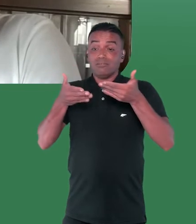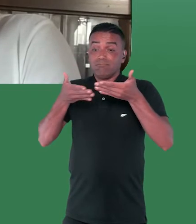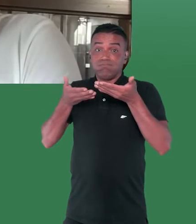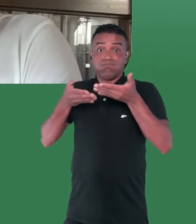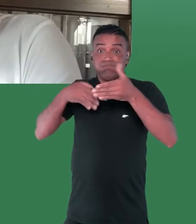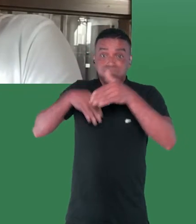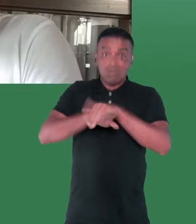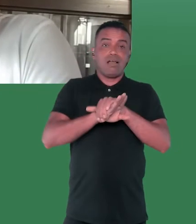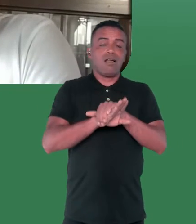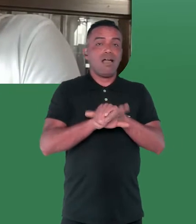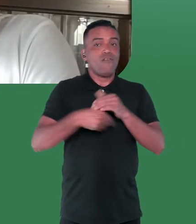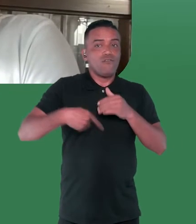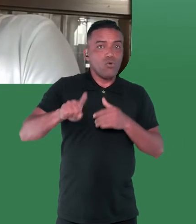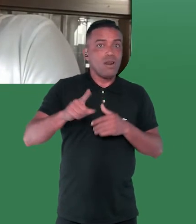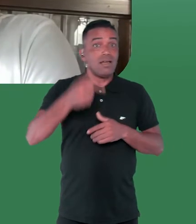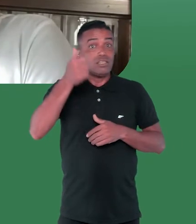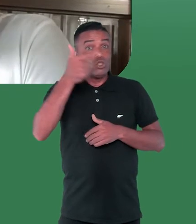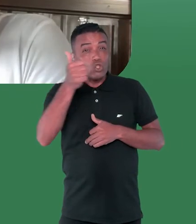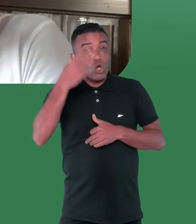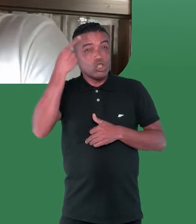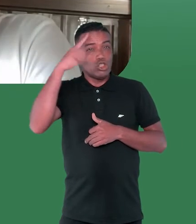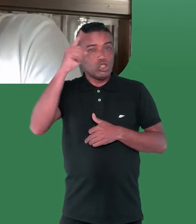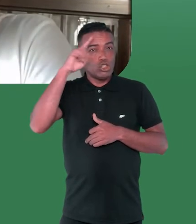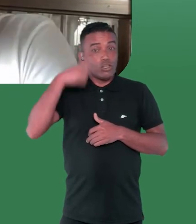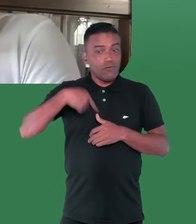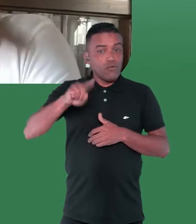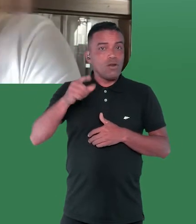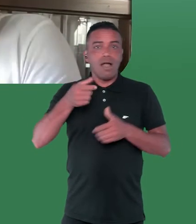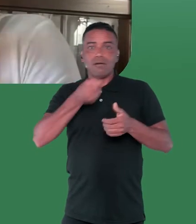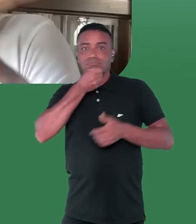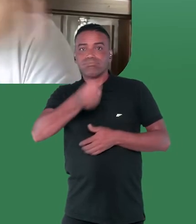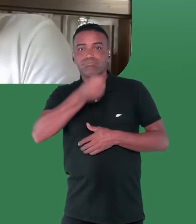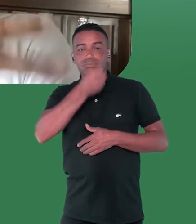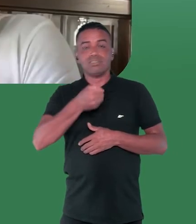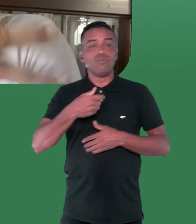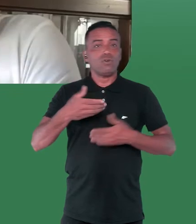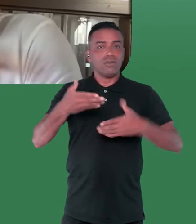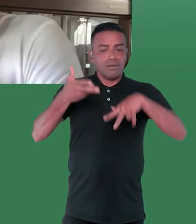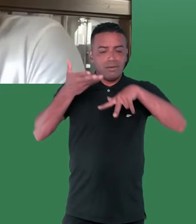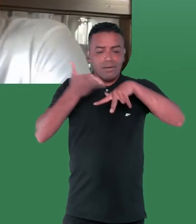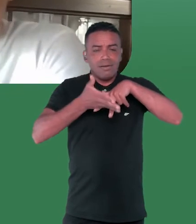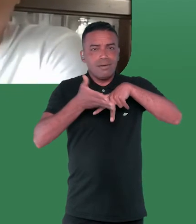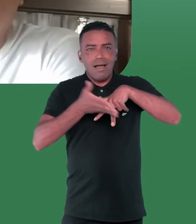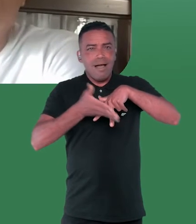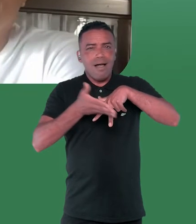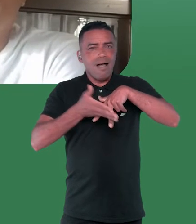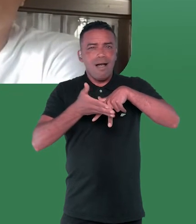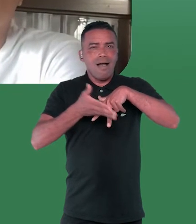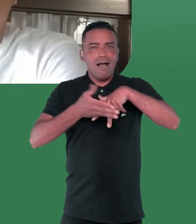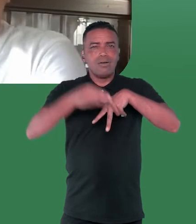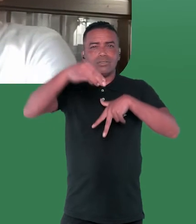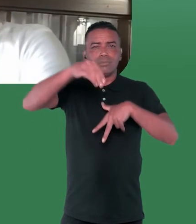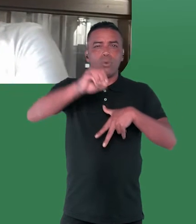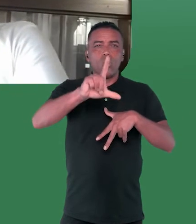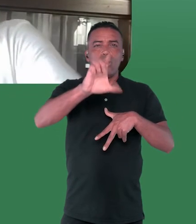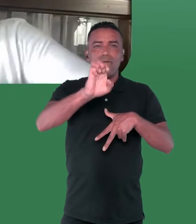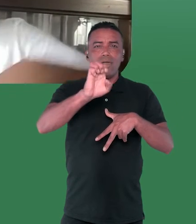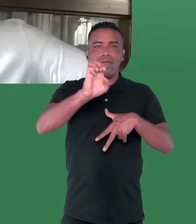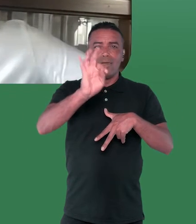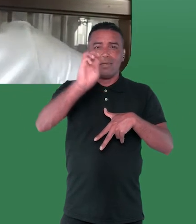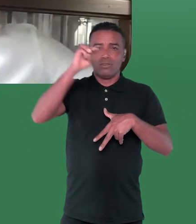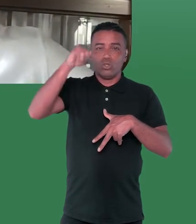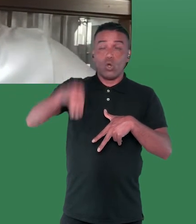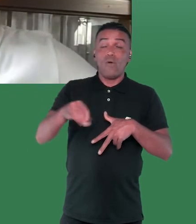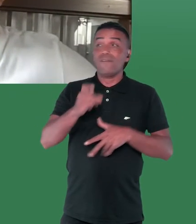E eu fui lá cobrir, fiquei lá 12 dias. E eu fui assim, como quem vai ali passear de calça de moletom e tal, blusinha, e chegou lá no